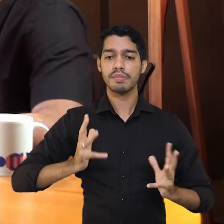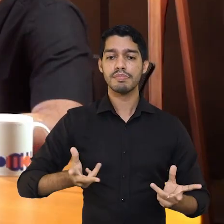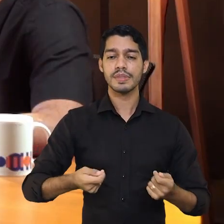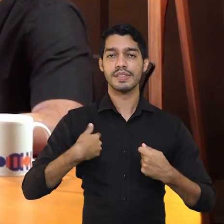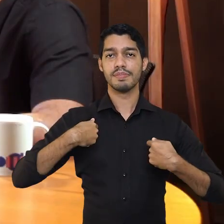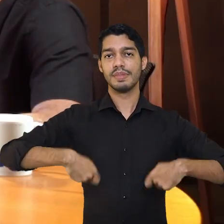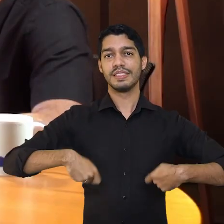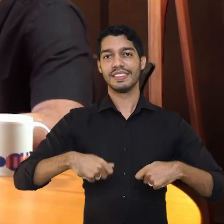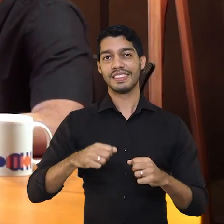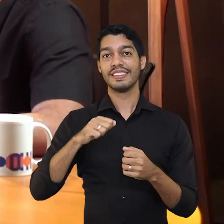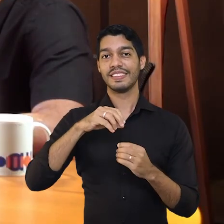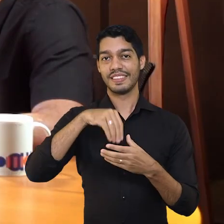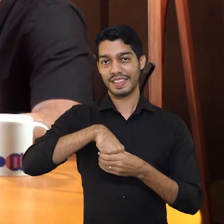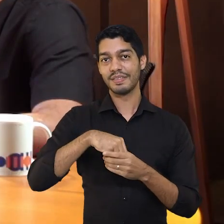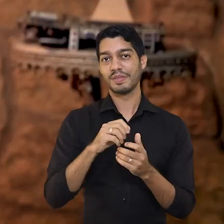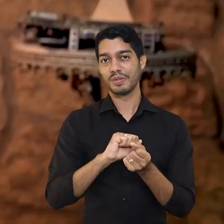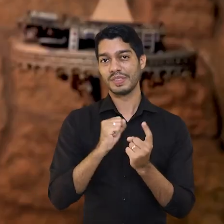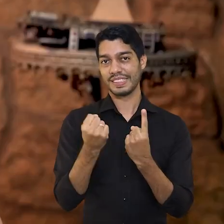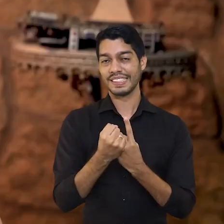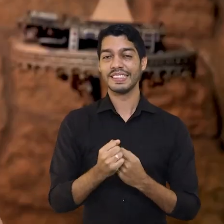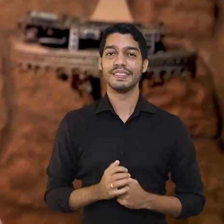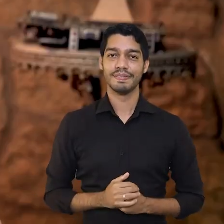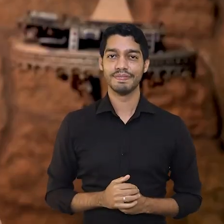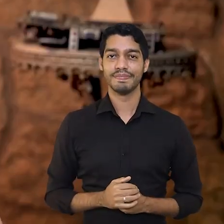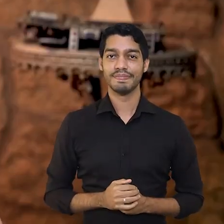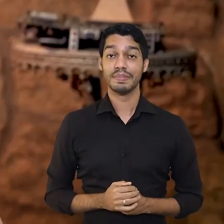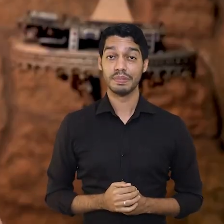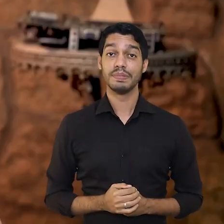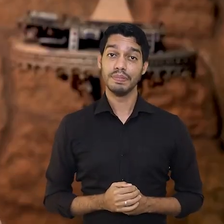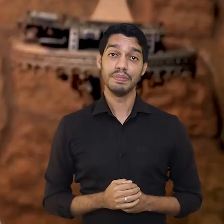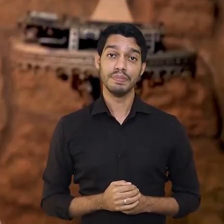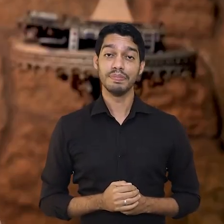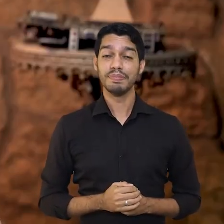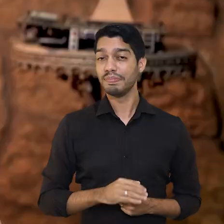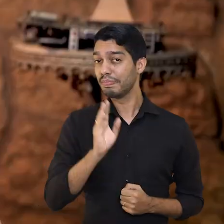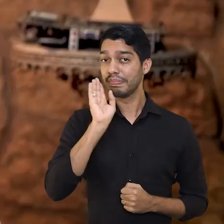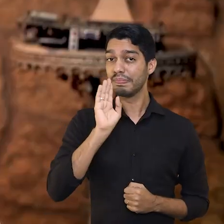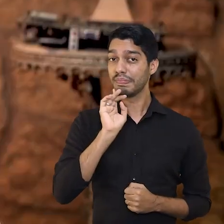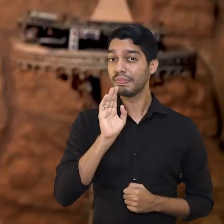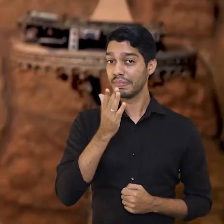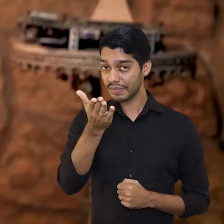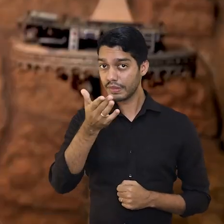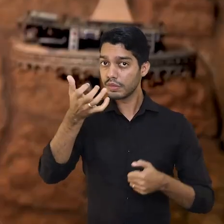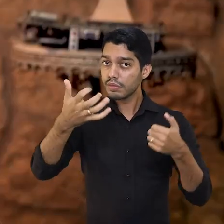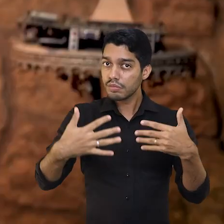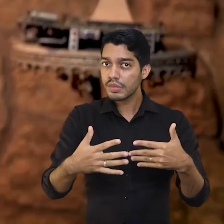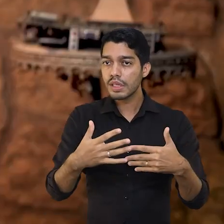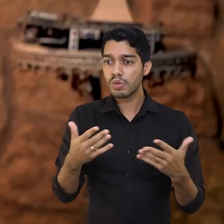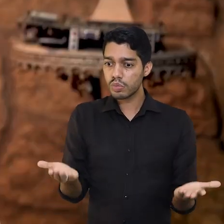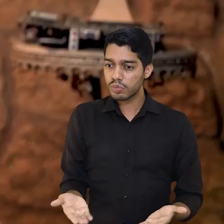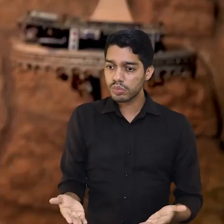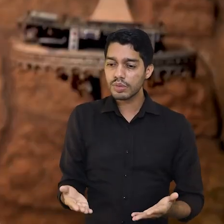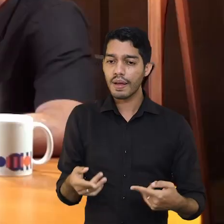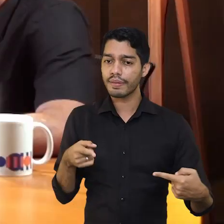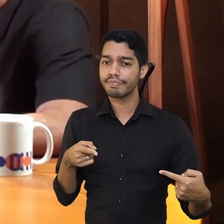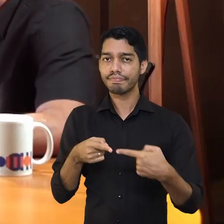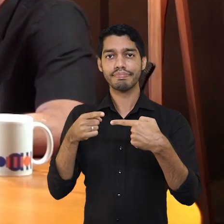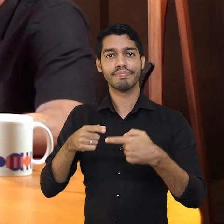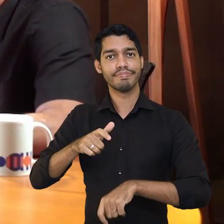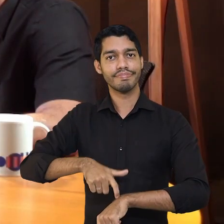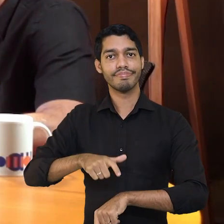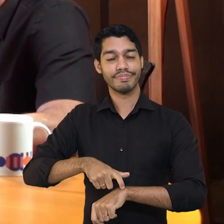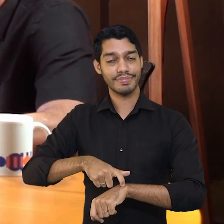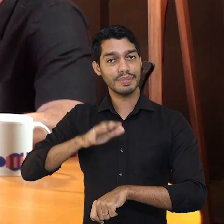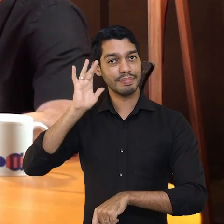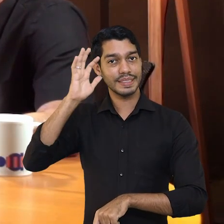precisa na sociedade, sabe? Poxa, eu acho que é super fundamental, né, pensar nisso hoje. Eu imagino